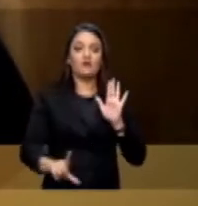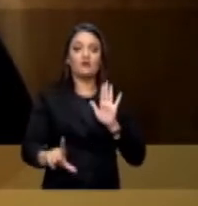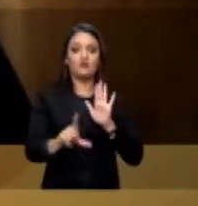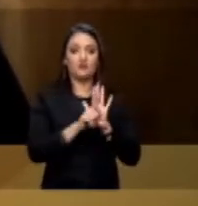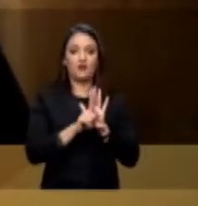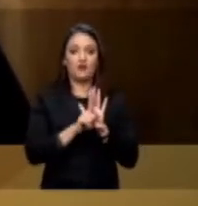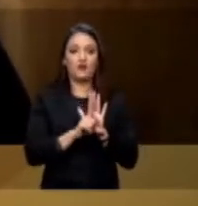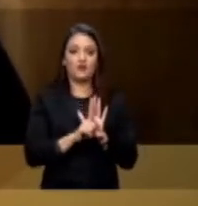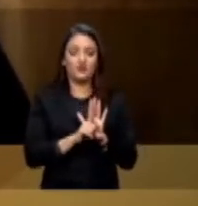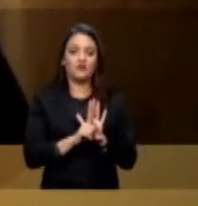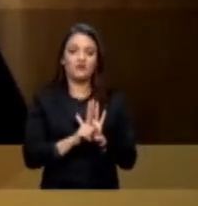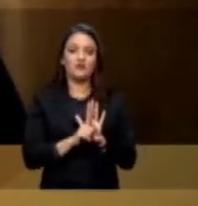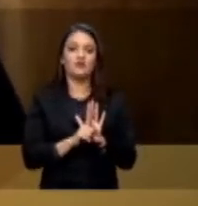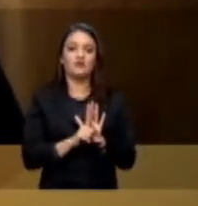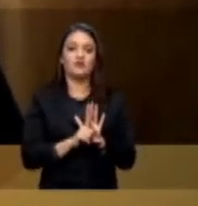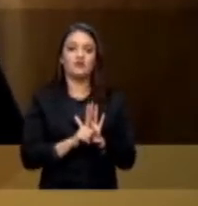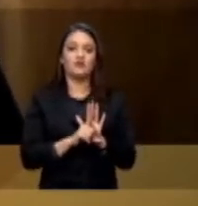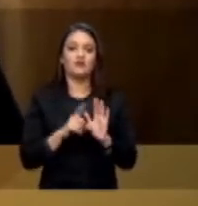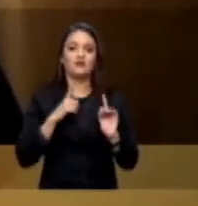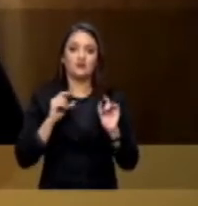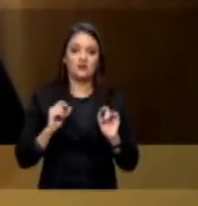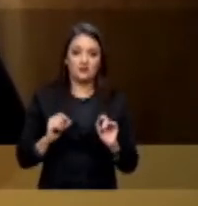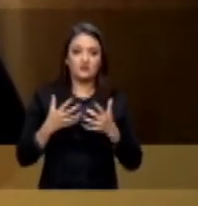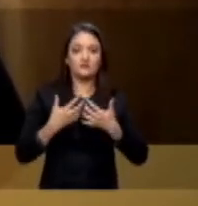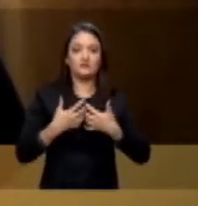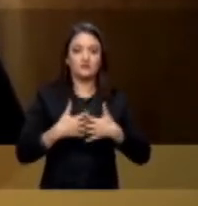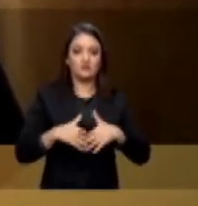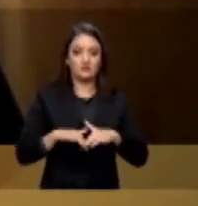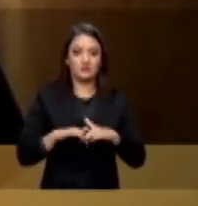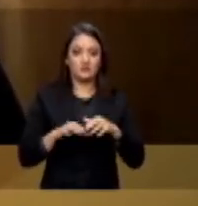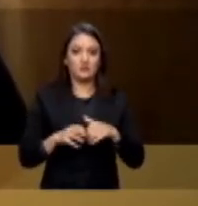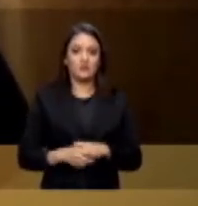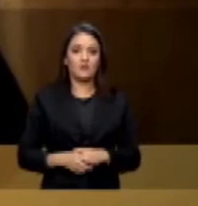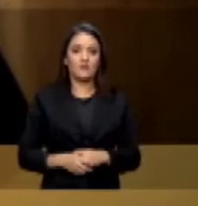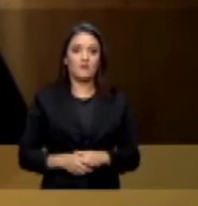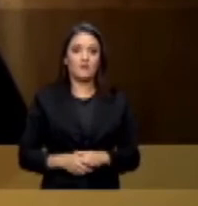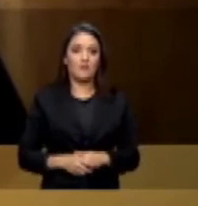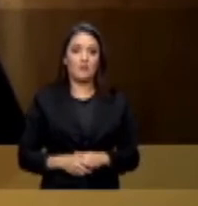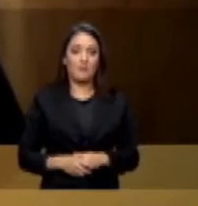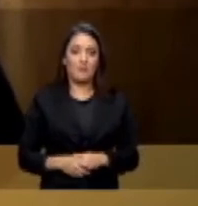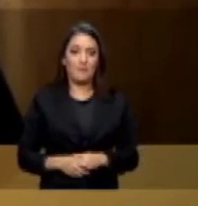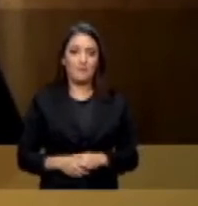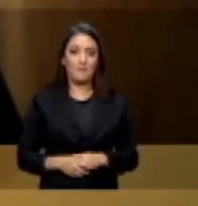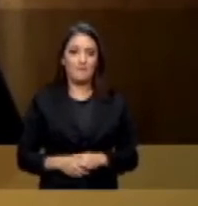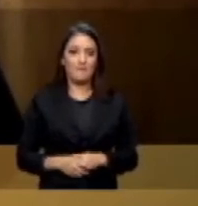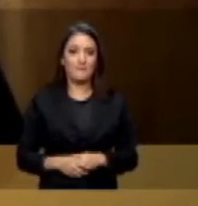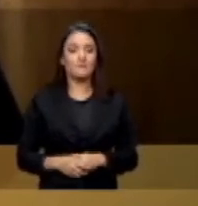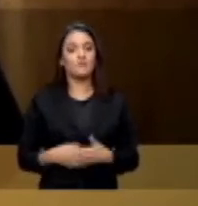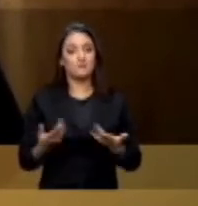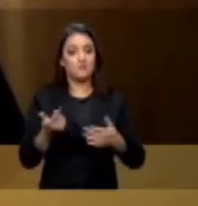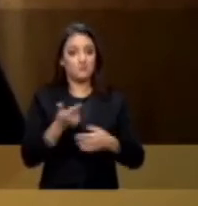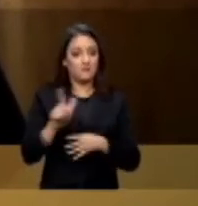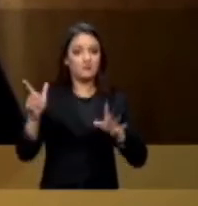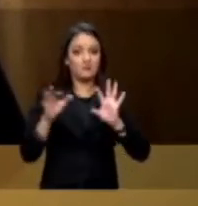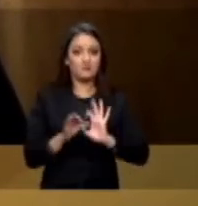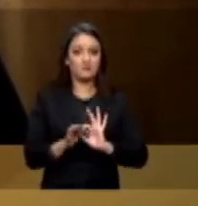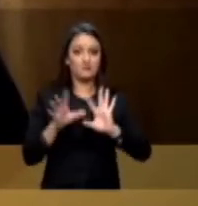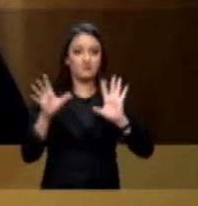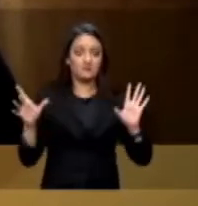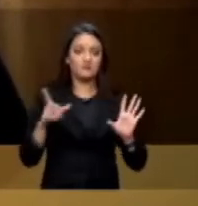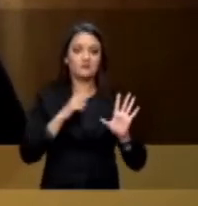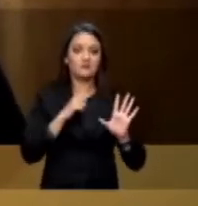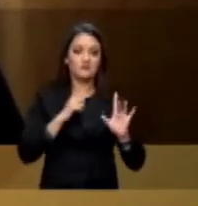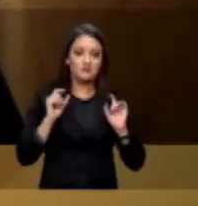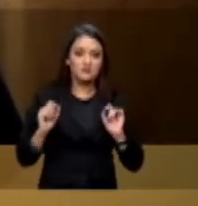antigas, testadas e em funcionamento. Não só essa, como outras liberdades, são